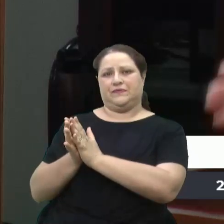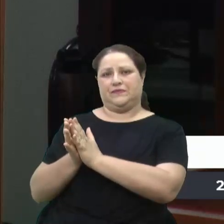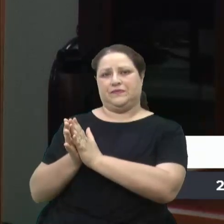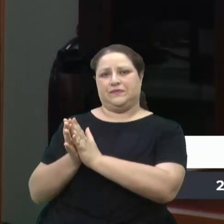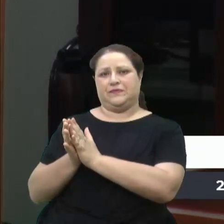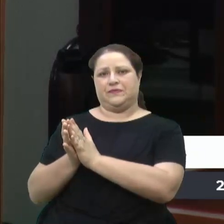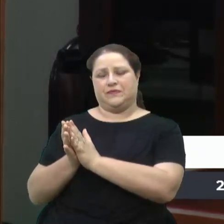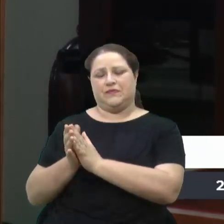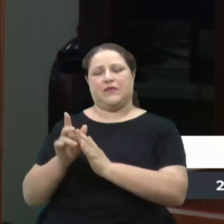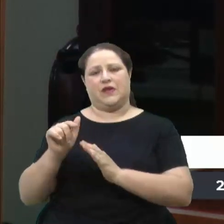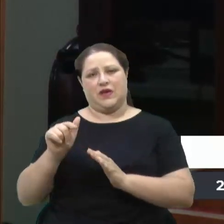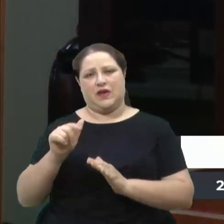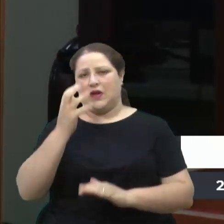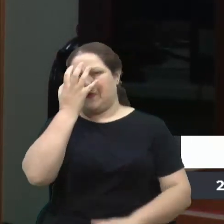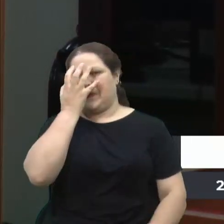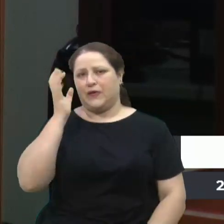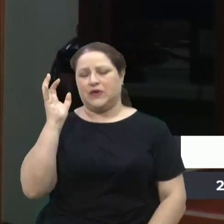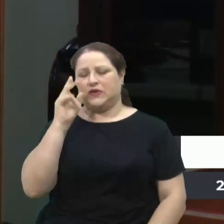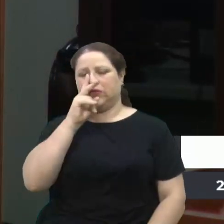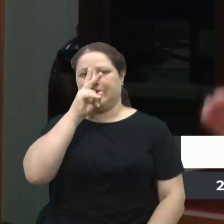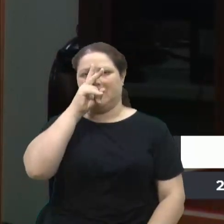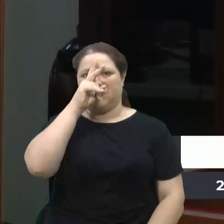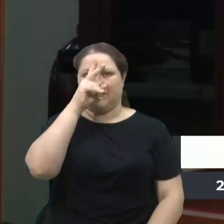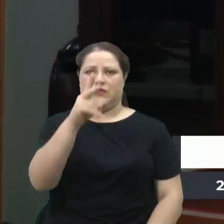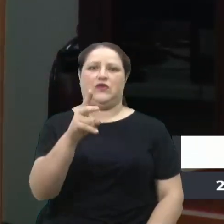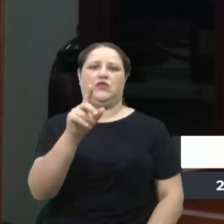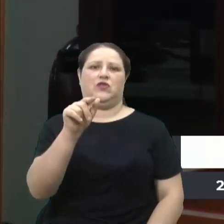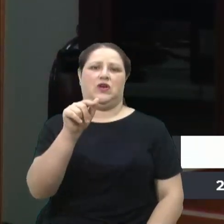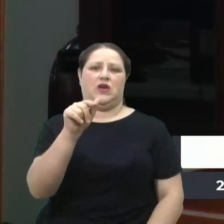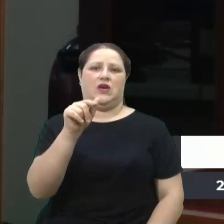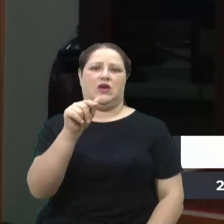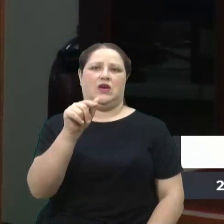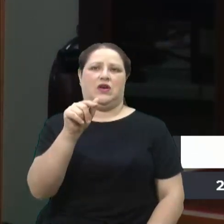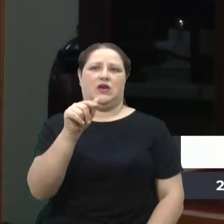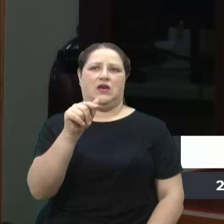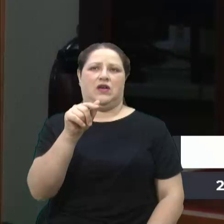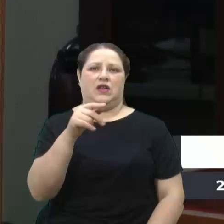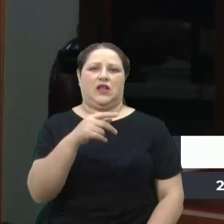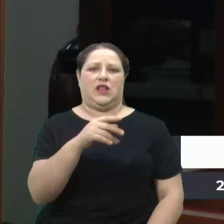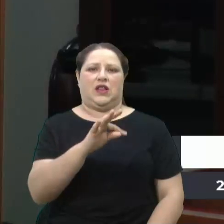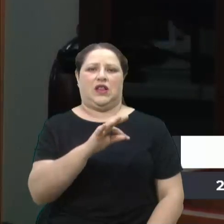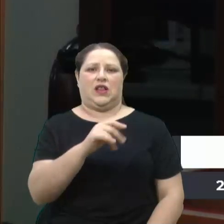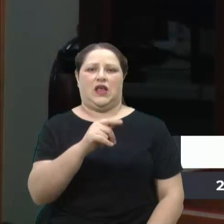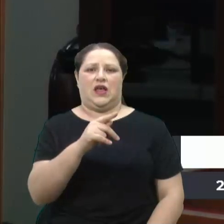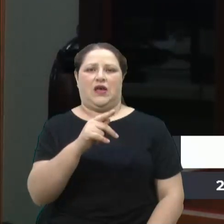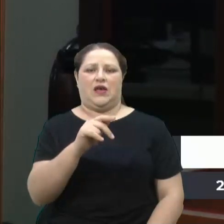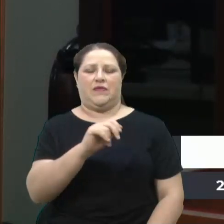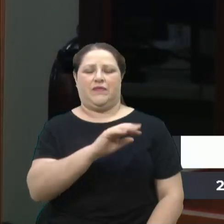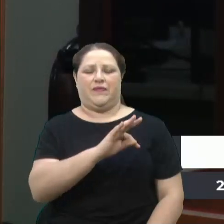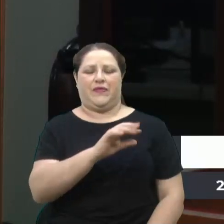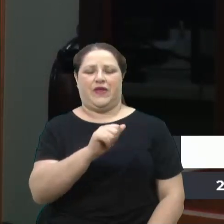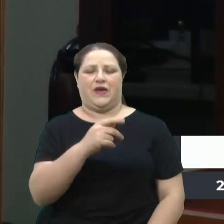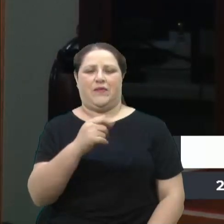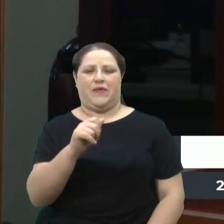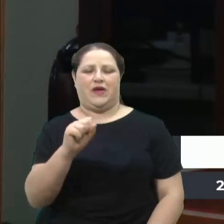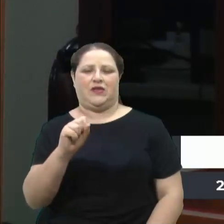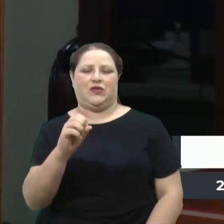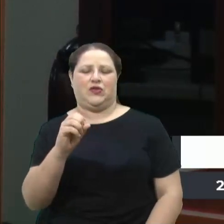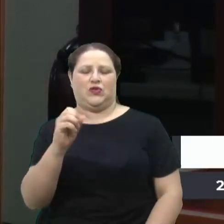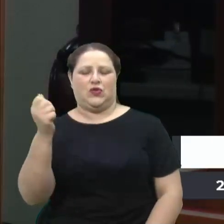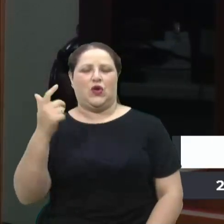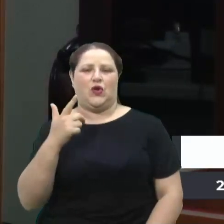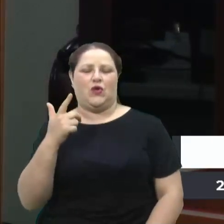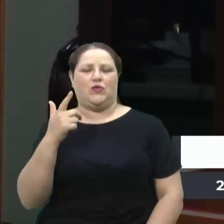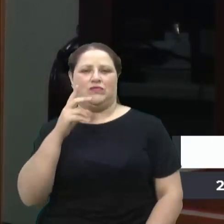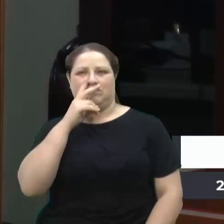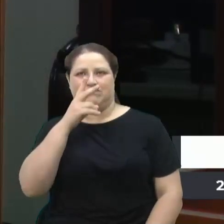é uma hipocrisia tremenda. É um tapa-sol astronômico que a gente não consegue entender. Governo